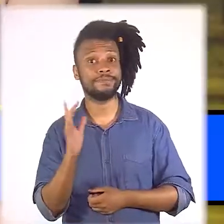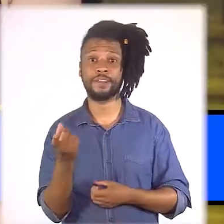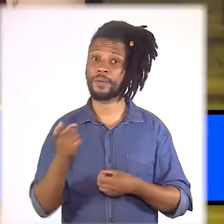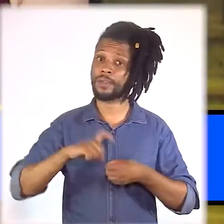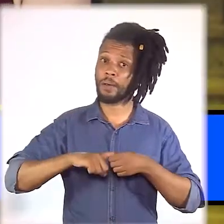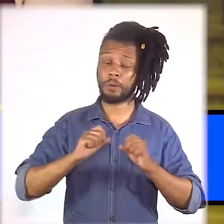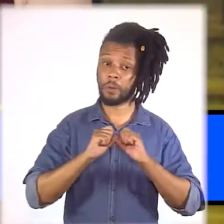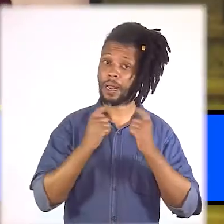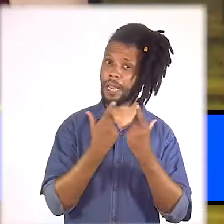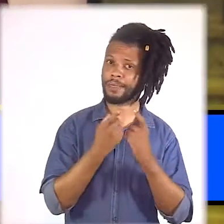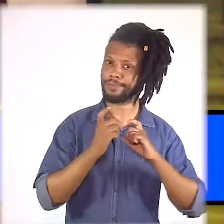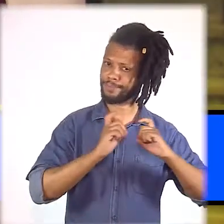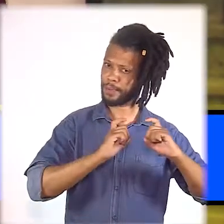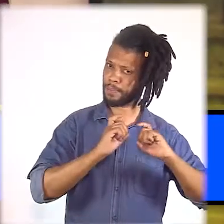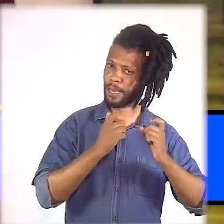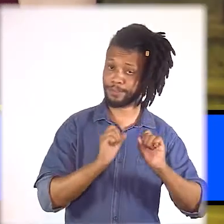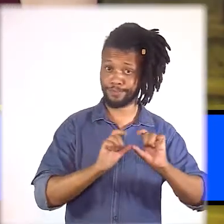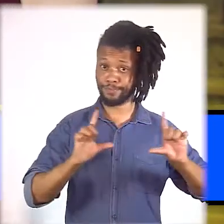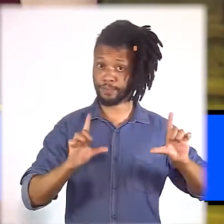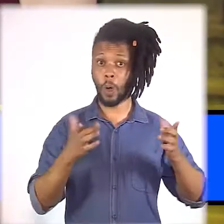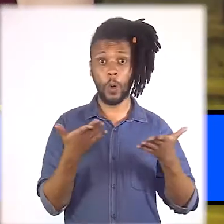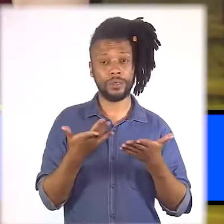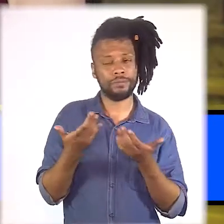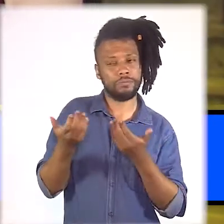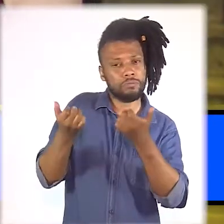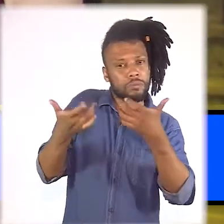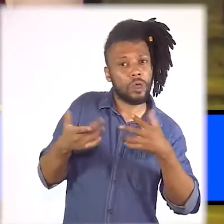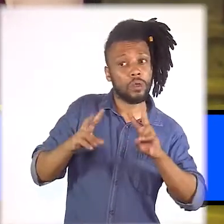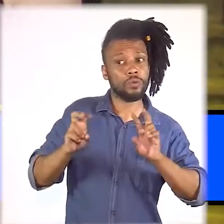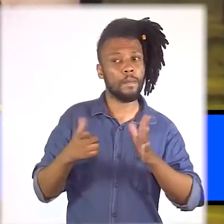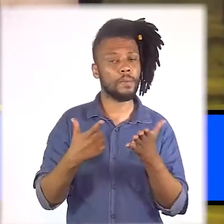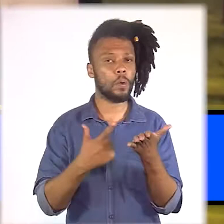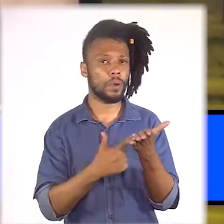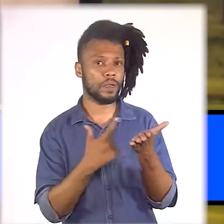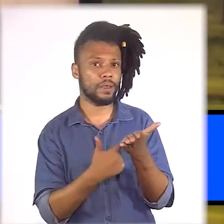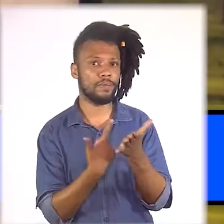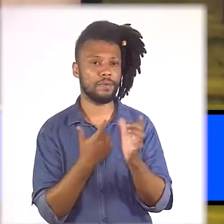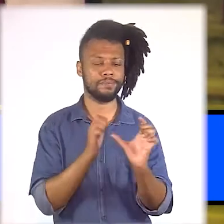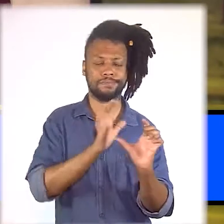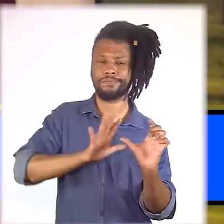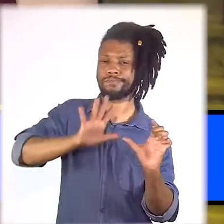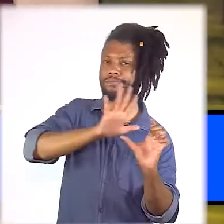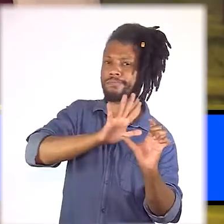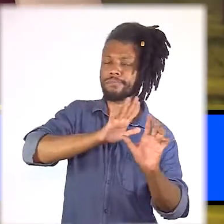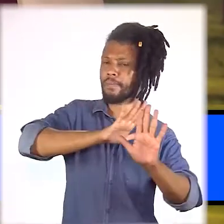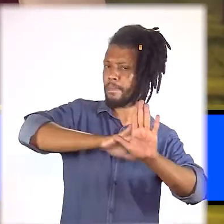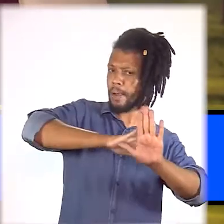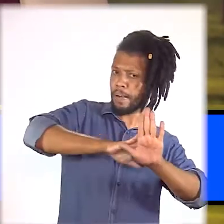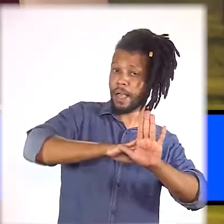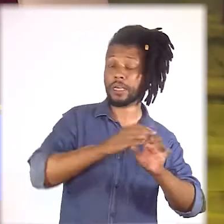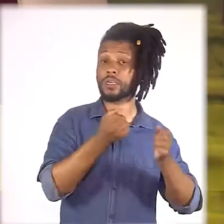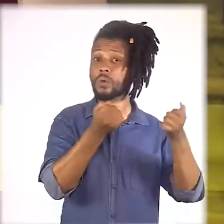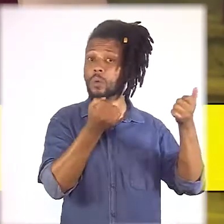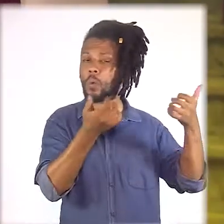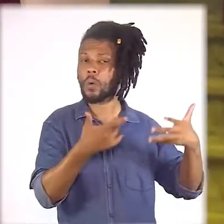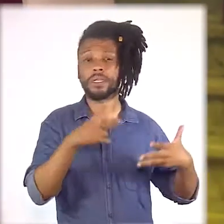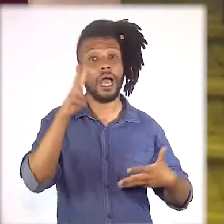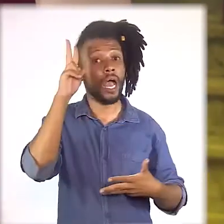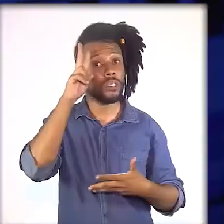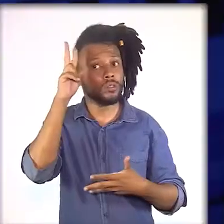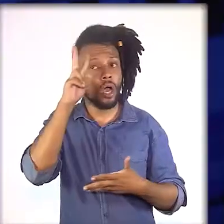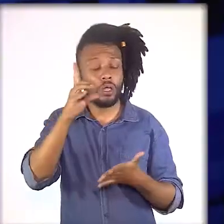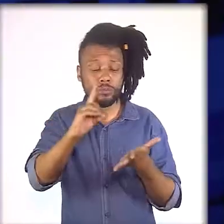Olá, estamos de volta com a LERJ Debate. Conversamos hoje sobre o livro Por Trás das Palavras, que conta a história do Dicionário